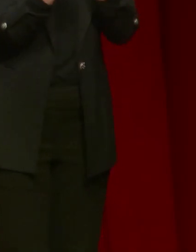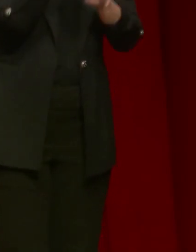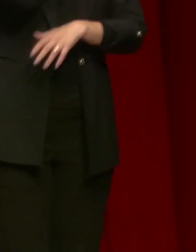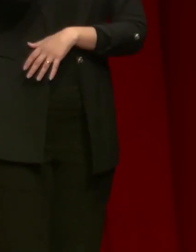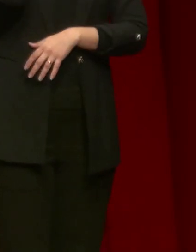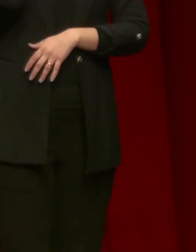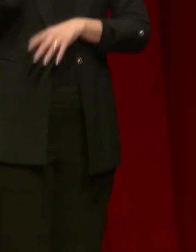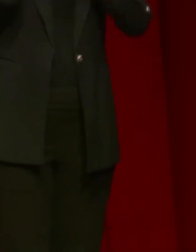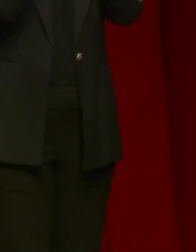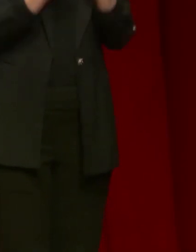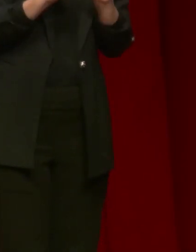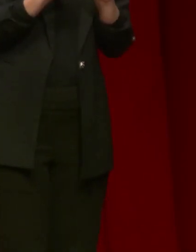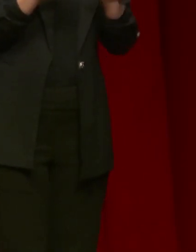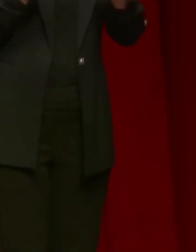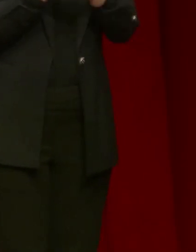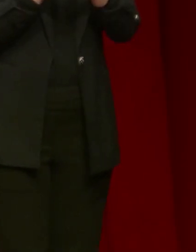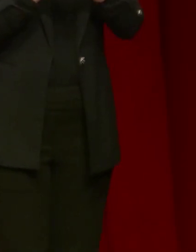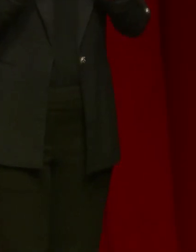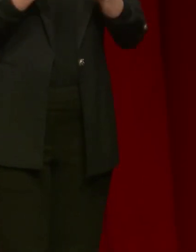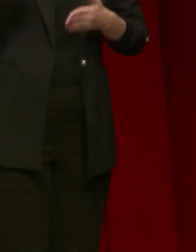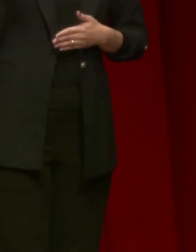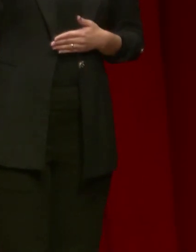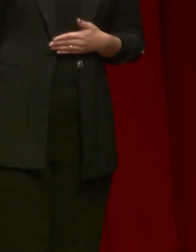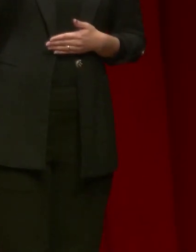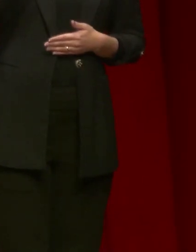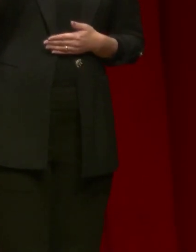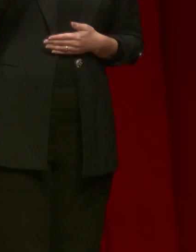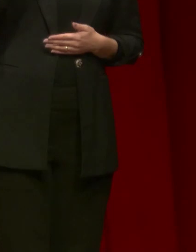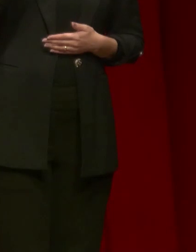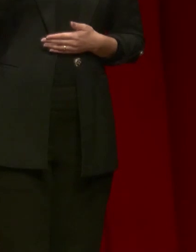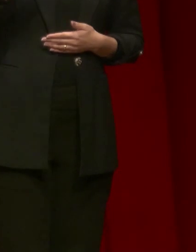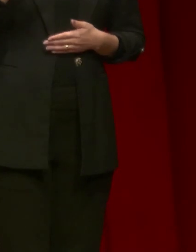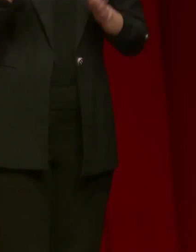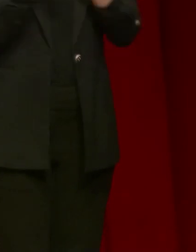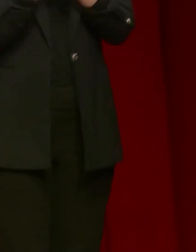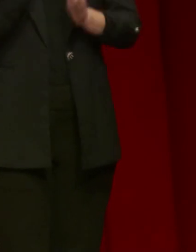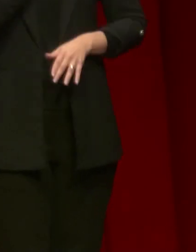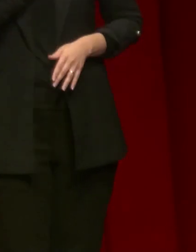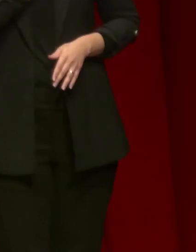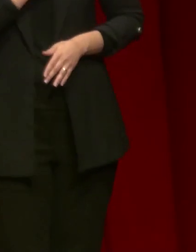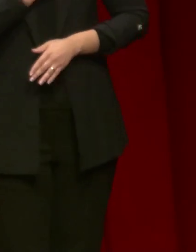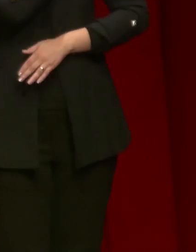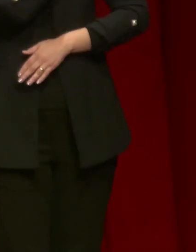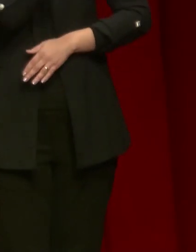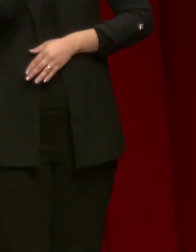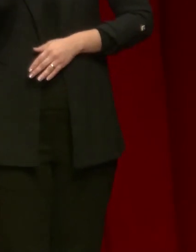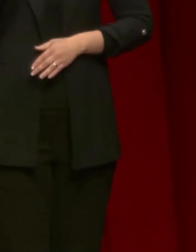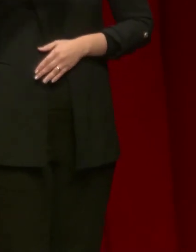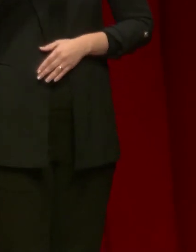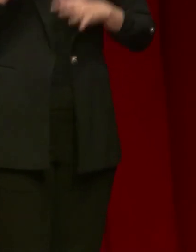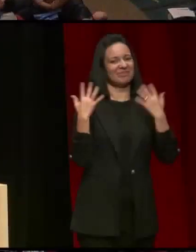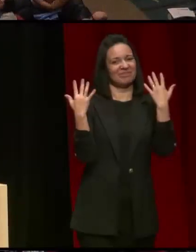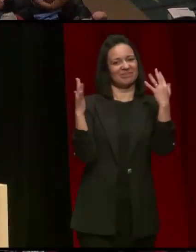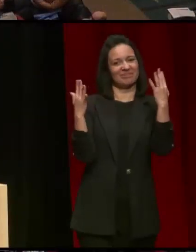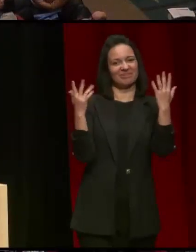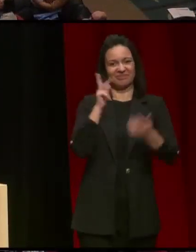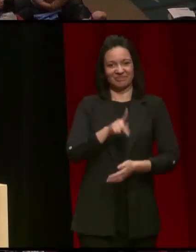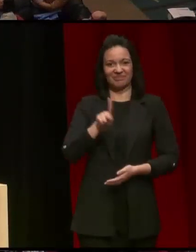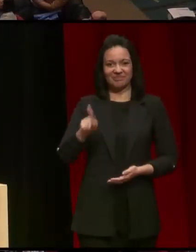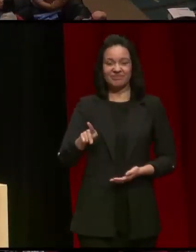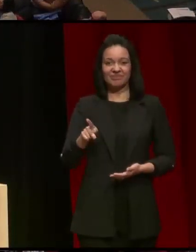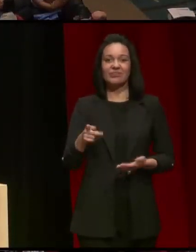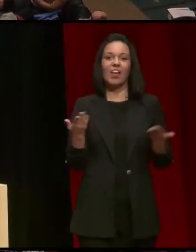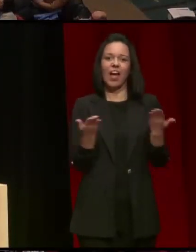deficiência. E foi capelã da Polícia Militar do Estado de São Paulo. Uma salva de palmas para a pastora Karen. E ela já vai